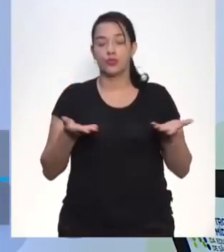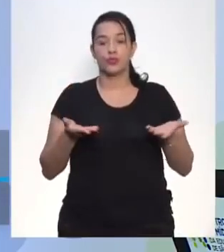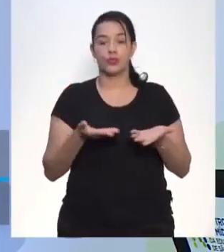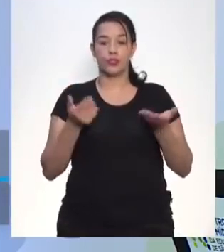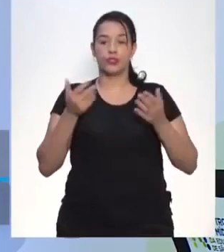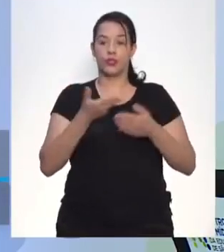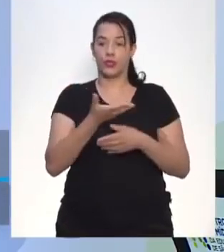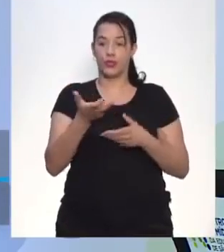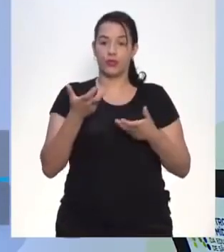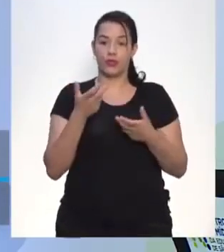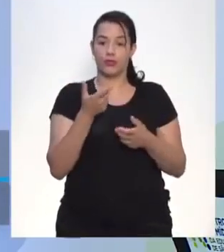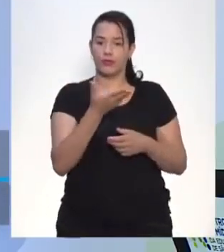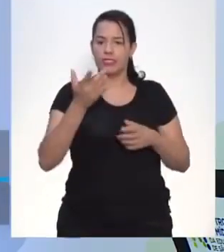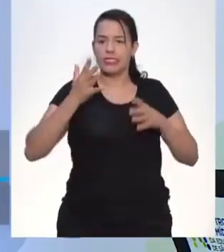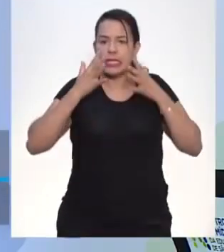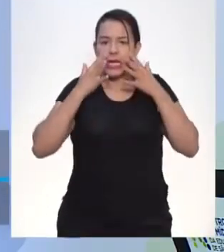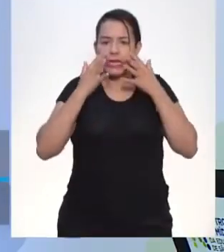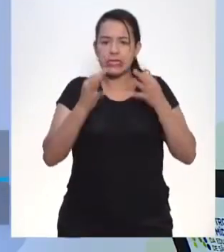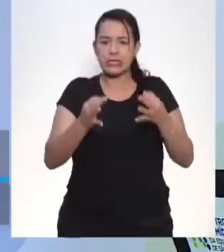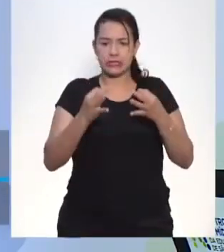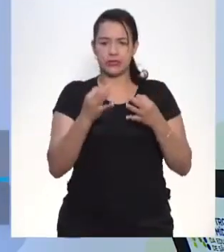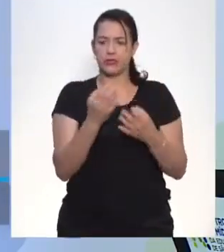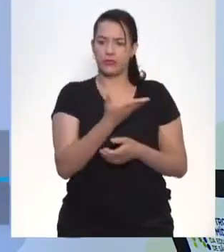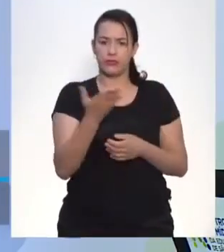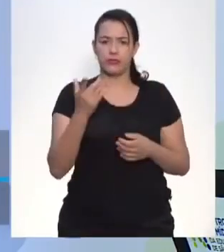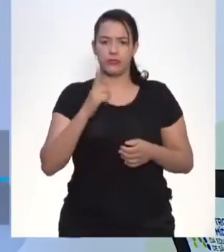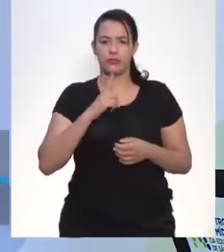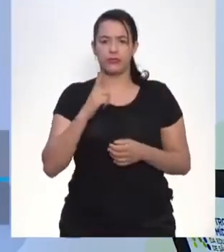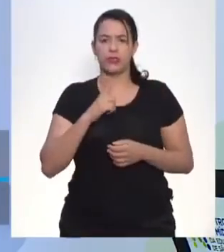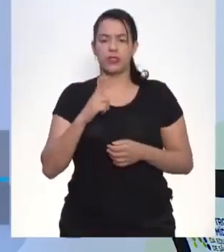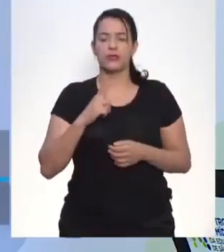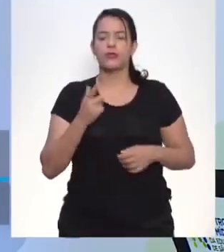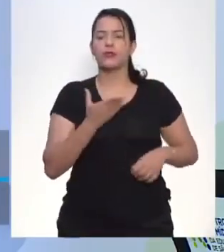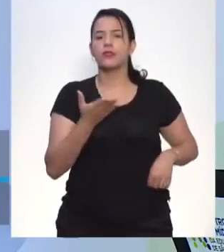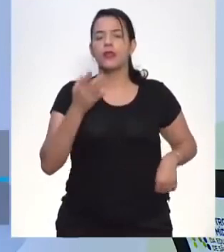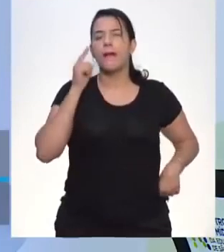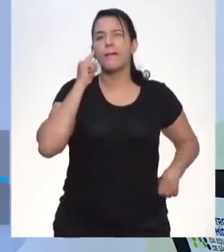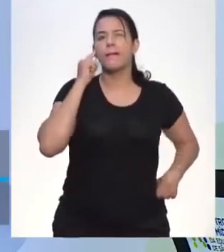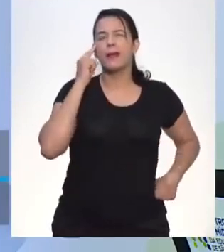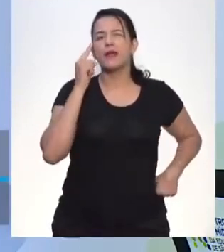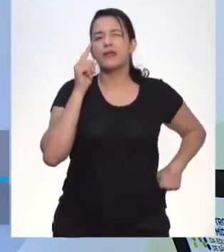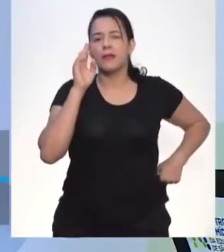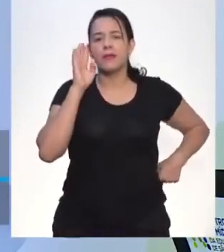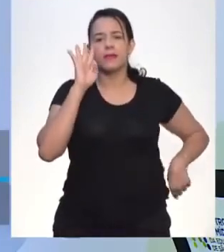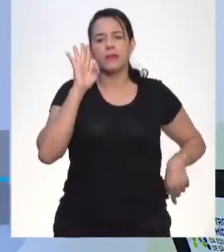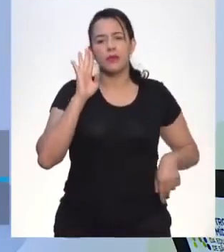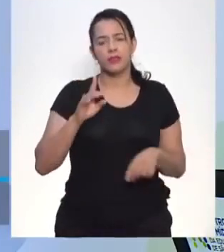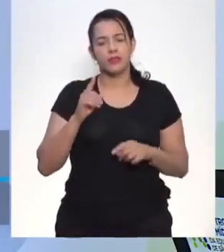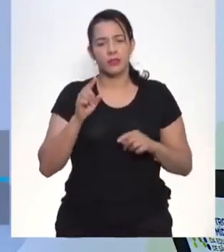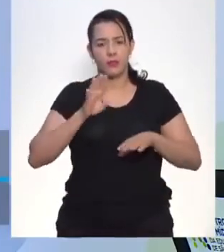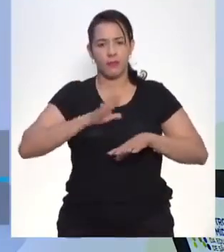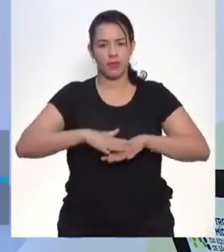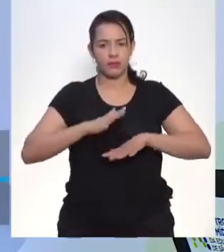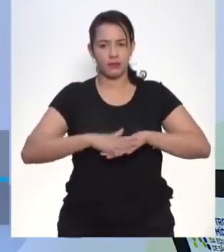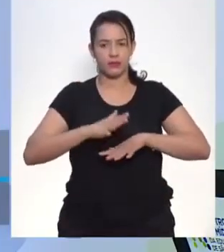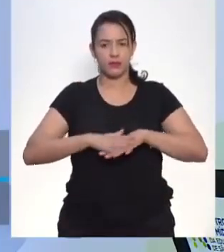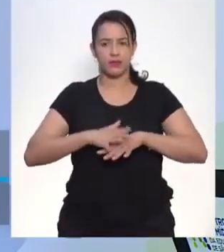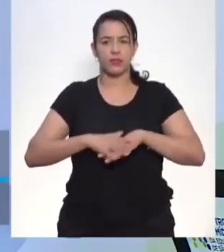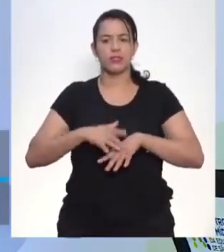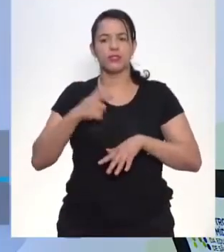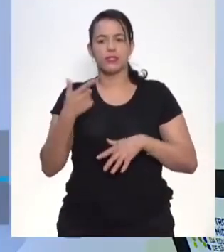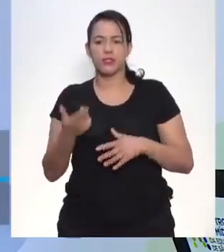que eu quero que você, aluno, preste muita atenção nisso, que principalmente para a matemática parece besteira, mas é essa parte